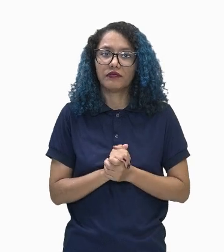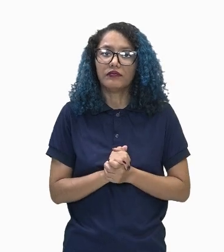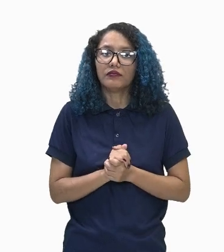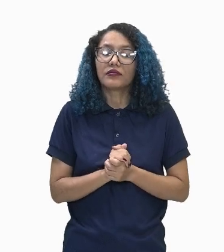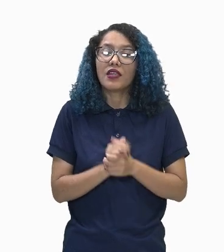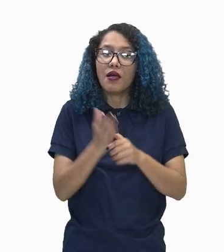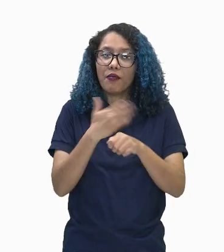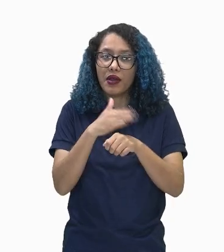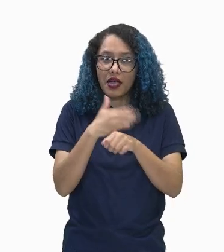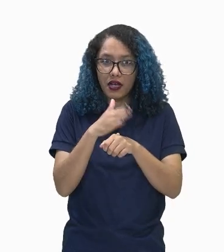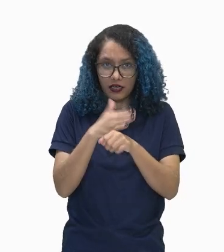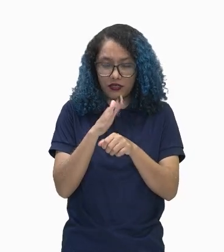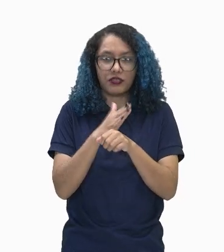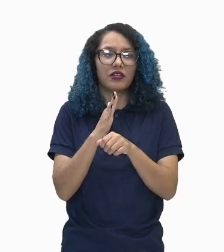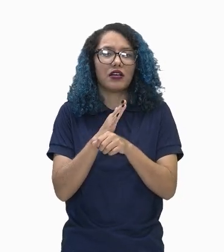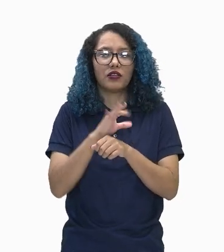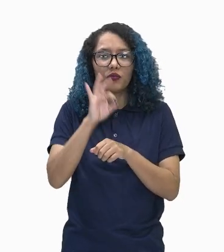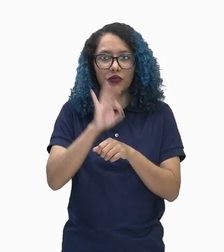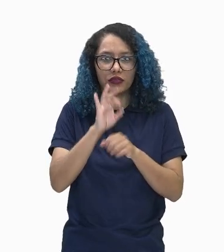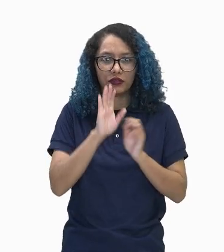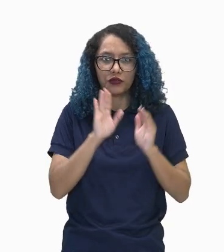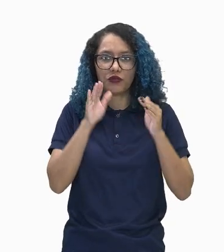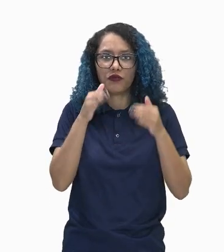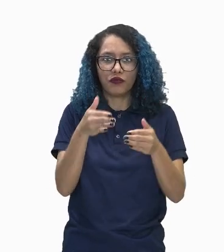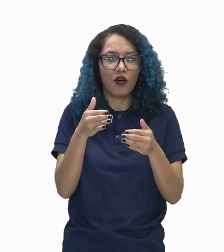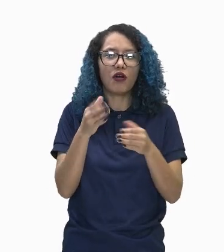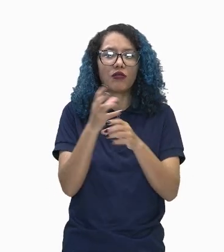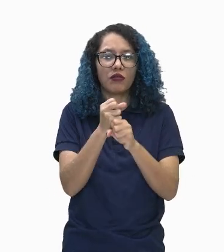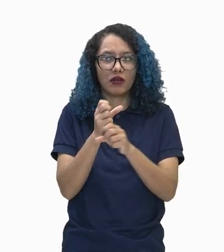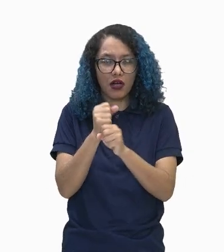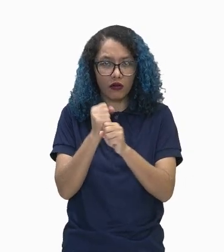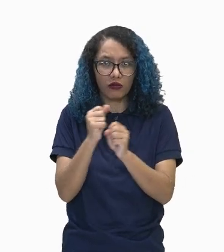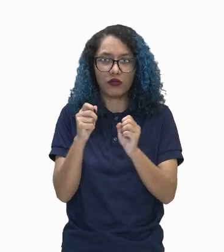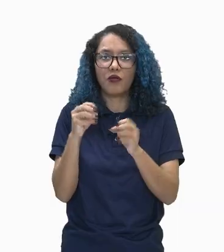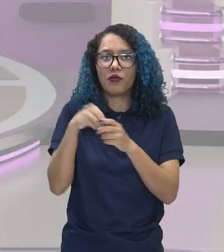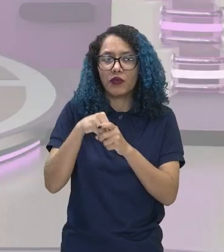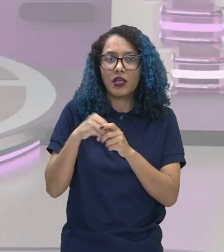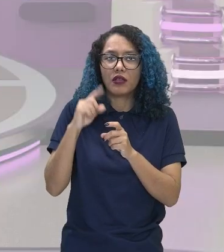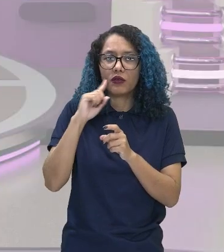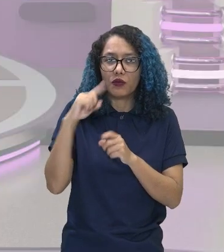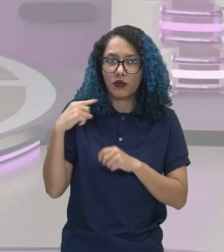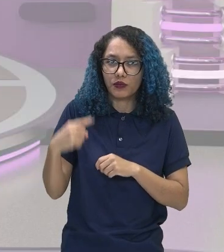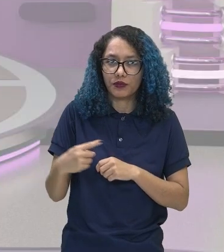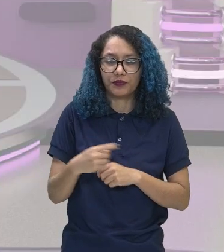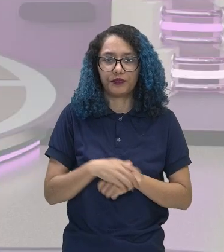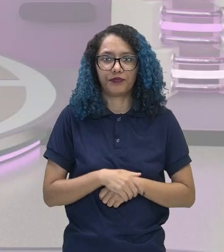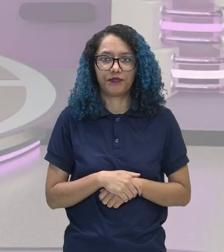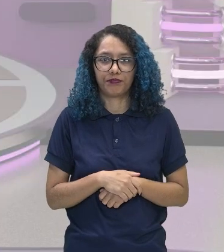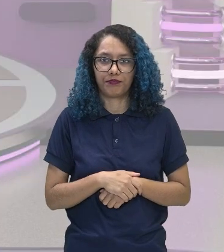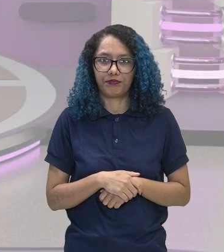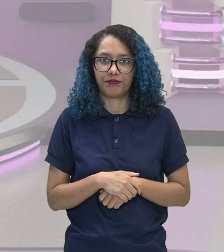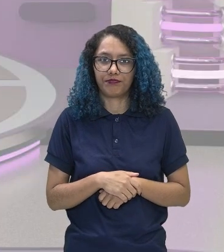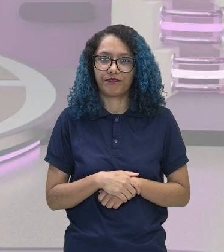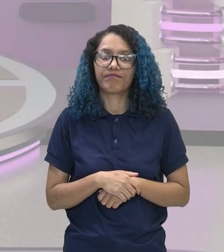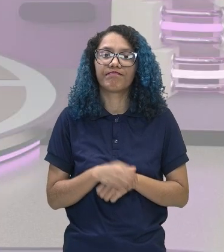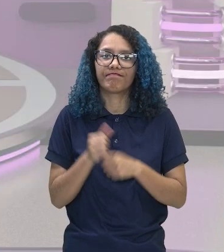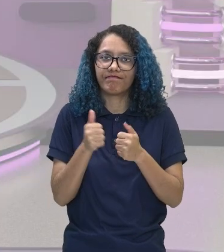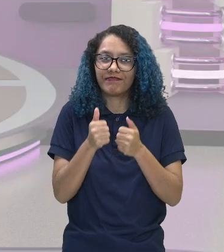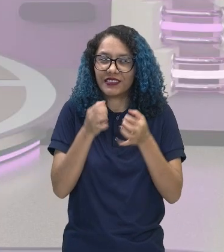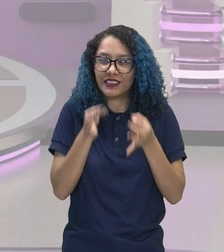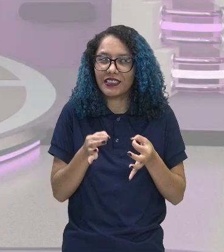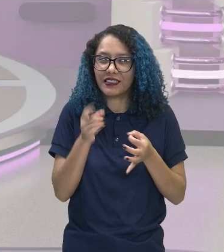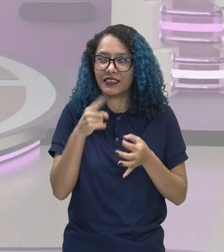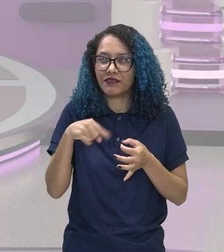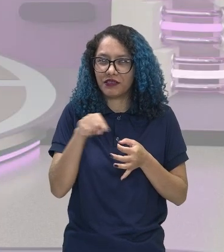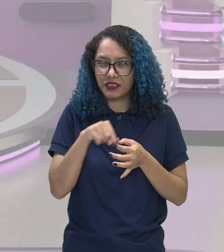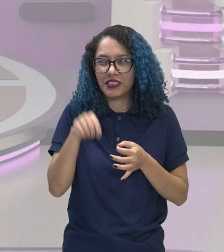de porcentagem para a resolução de situação-problema do cotidiano. Muito bem, meus queridos alunos, eu tenho certeza que